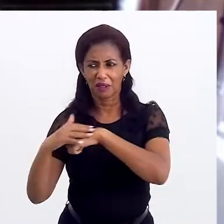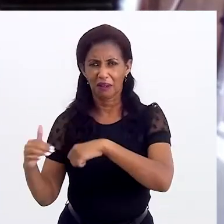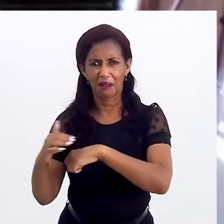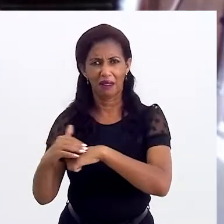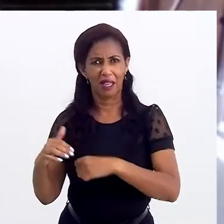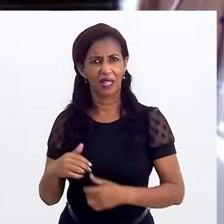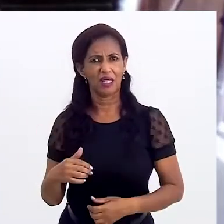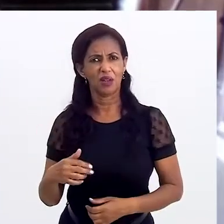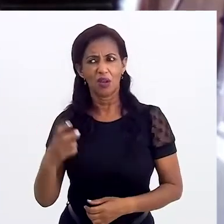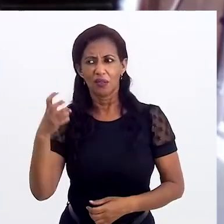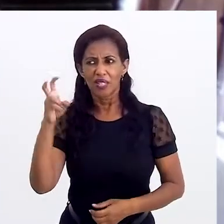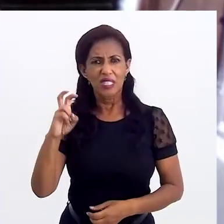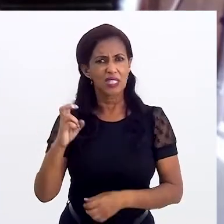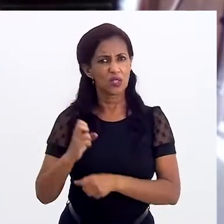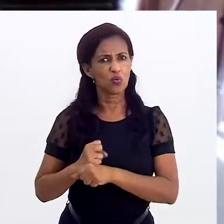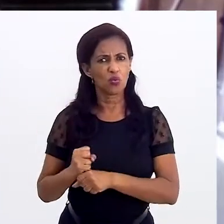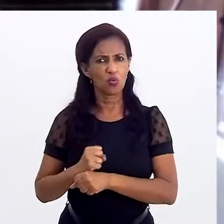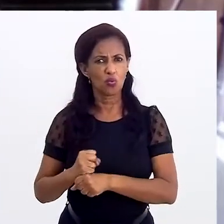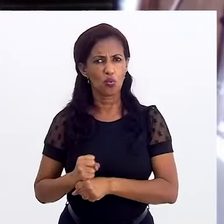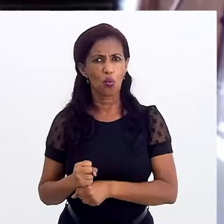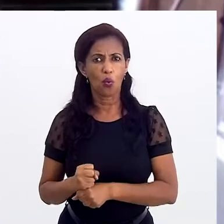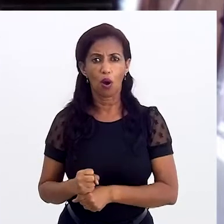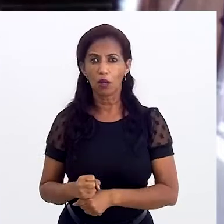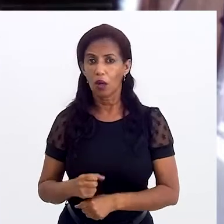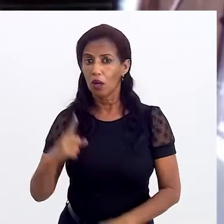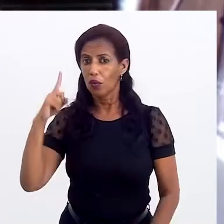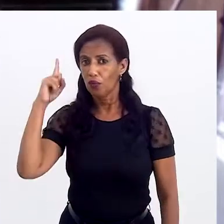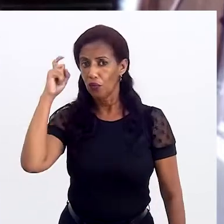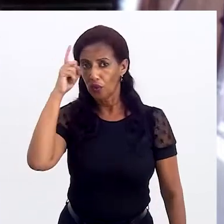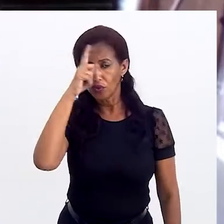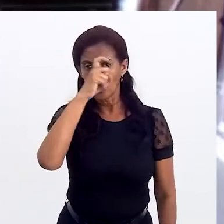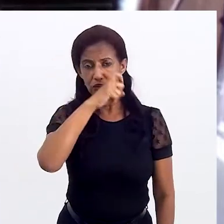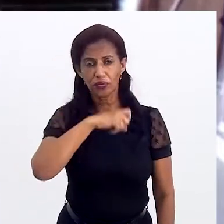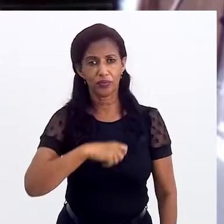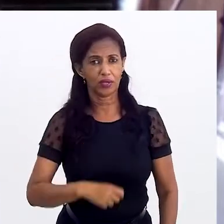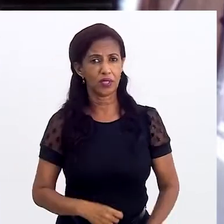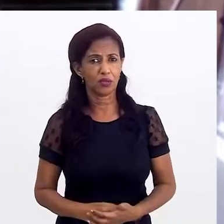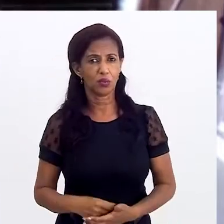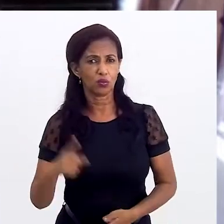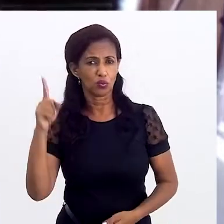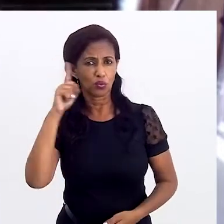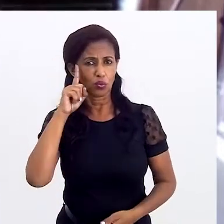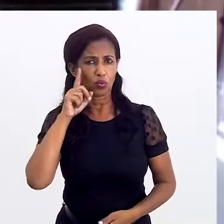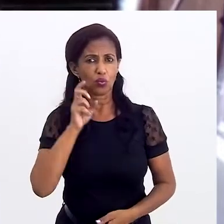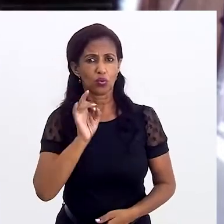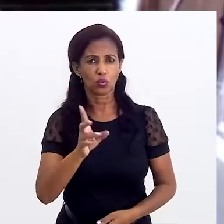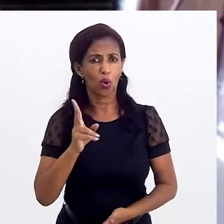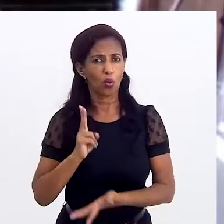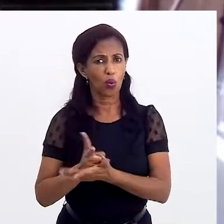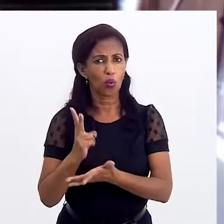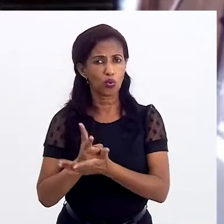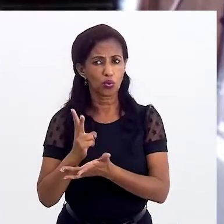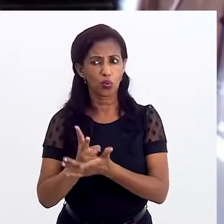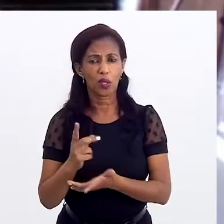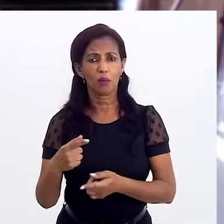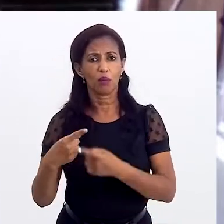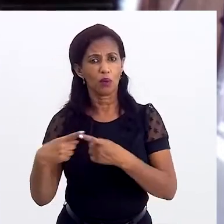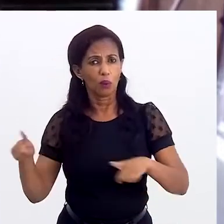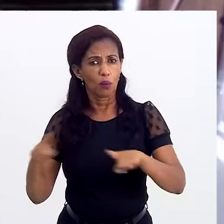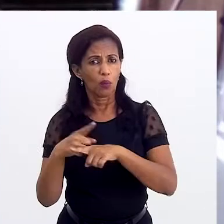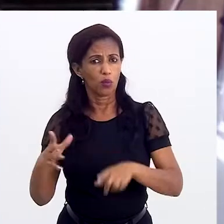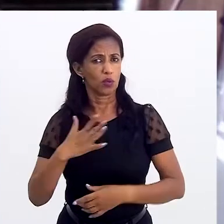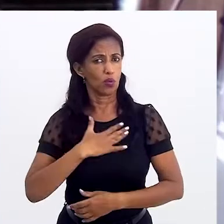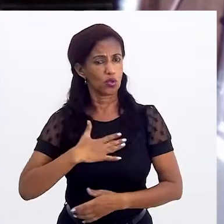afetividade. Aquilo ali, eu estudei 5 ou 6 anos com ele e foi uma tortura constante, né? Eu só continuei porque gostava muito